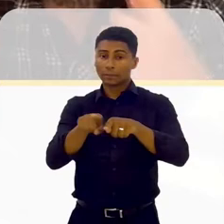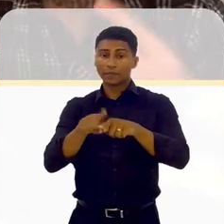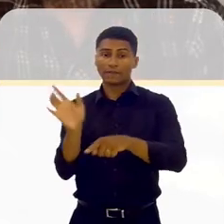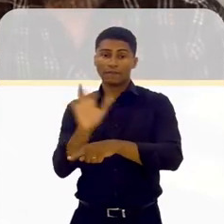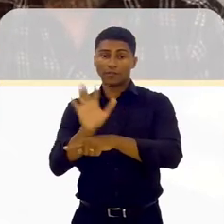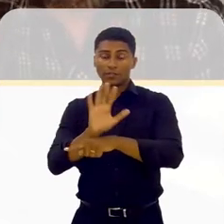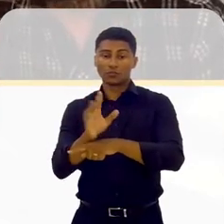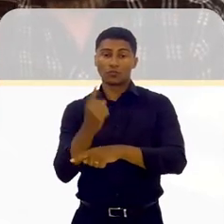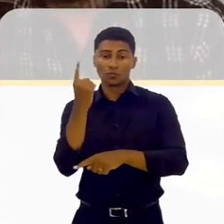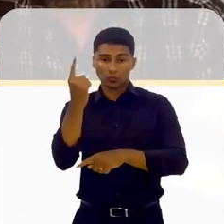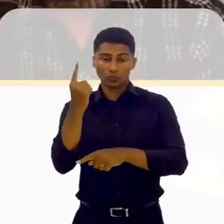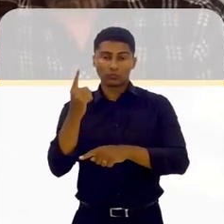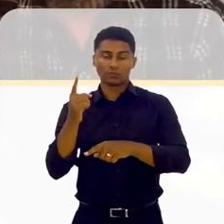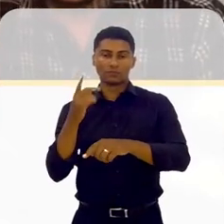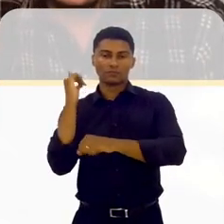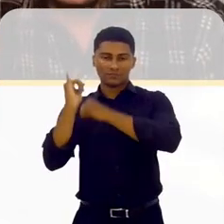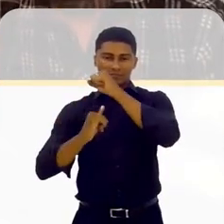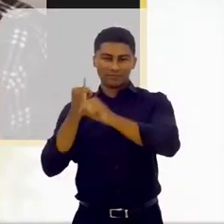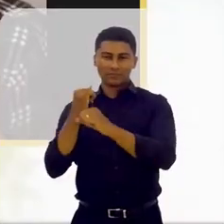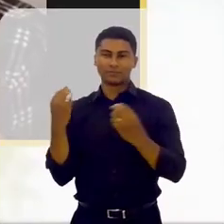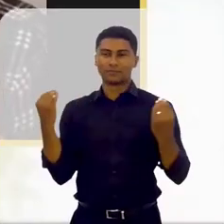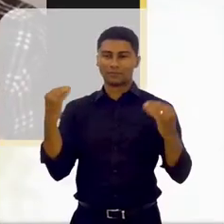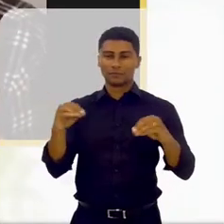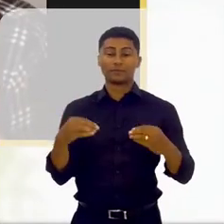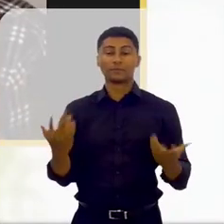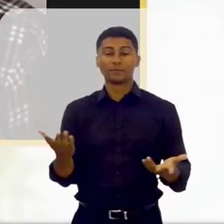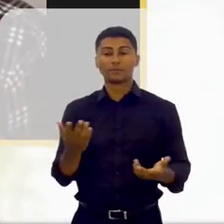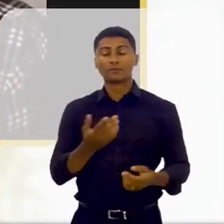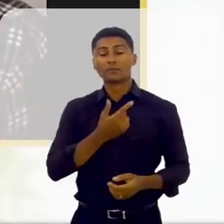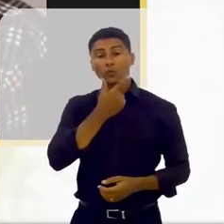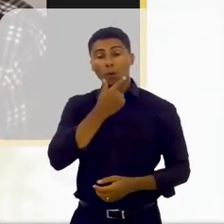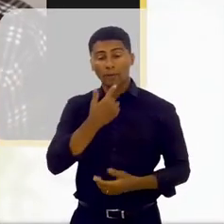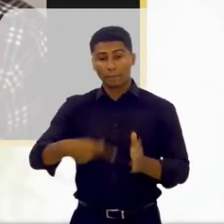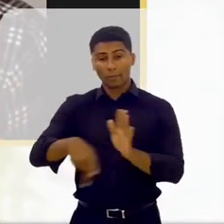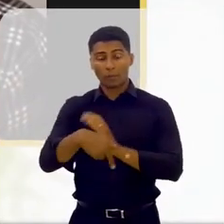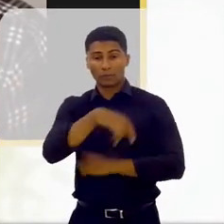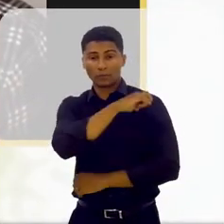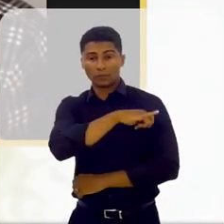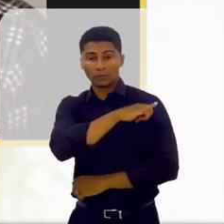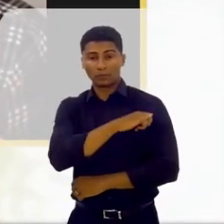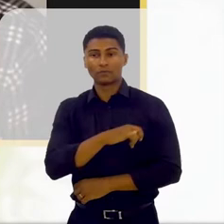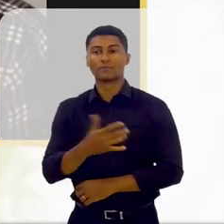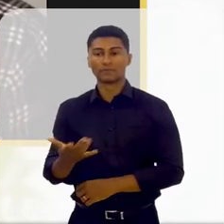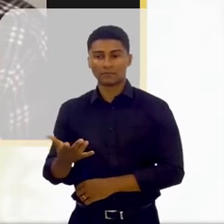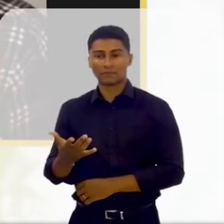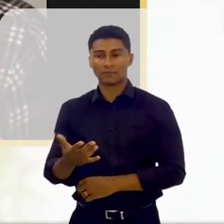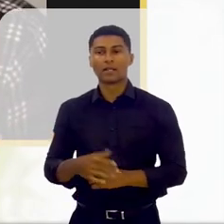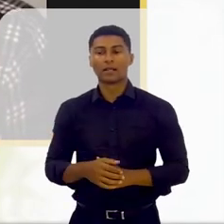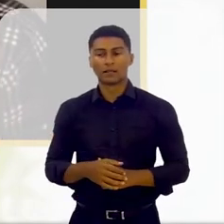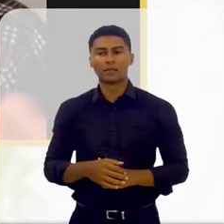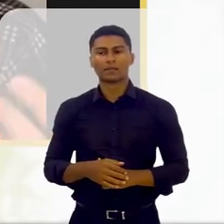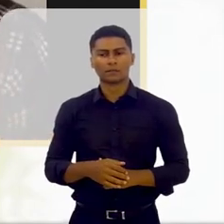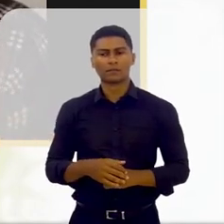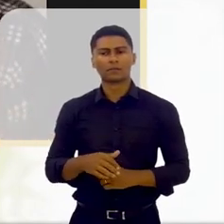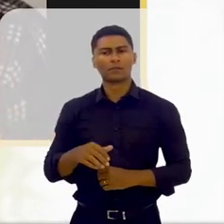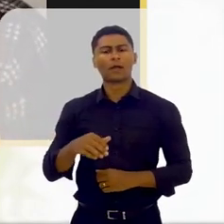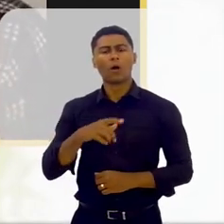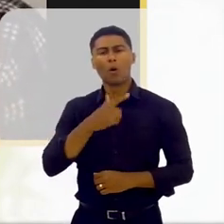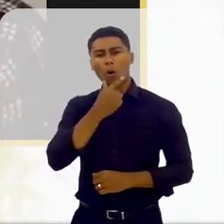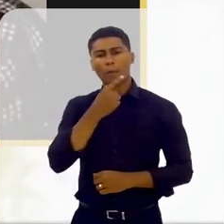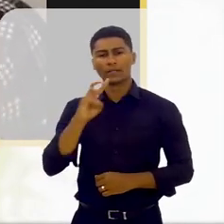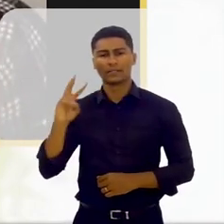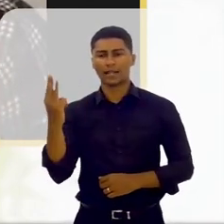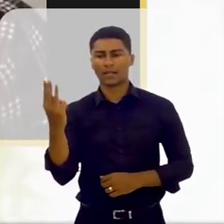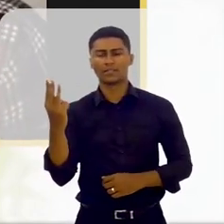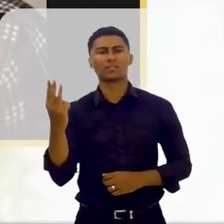na Isso, internet. disponibilizamos um vídeo na Que internet. aí veio um produtor aí do Rio de Janeiro, que é o Humberto Tavares, ele, Mãozinha, e o Jefferson Júnior. É, muito conhecido Que é eles muito aí.